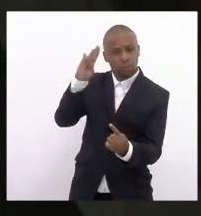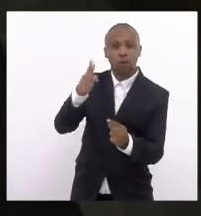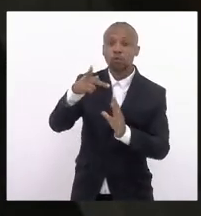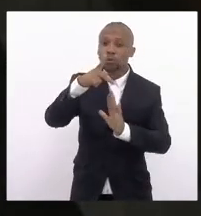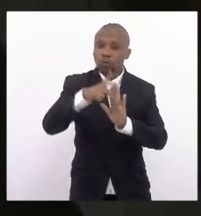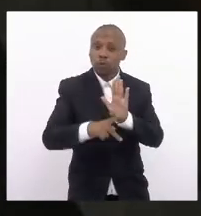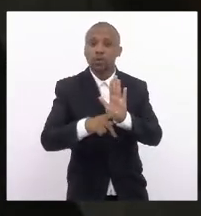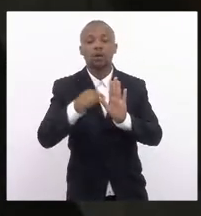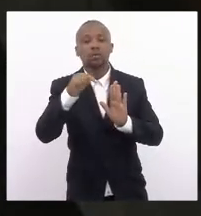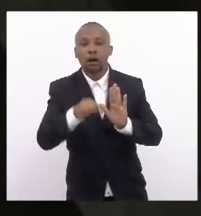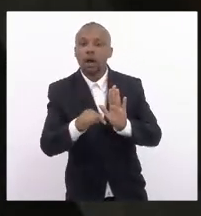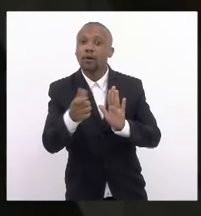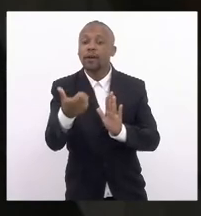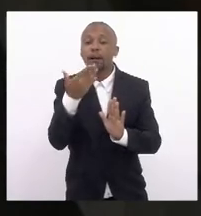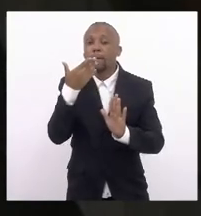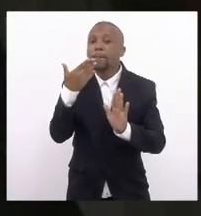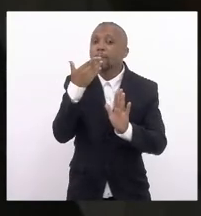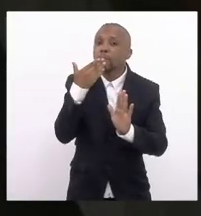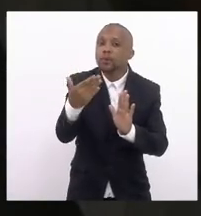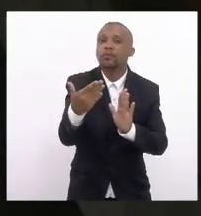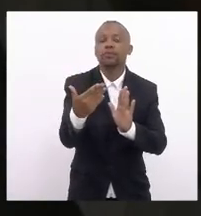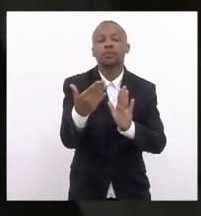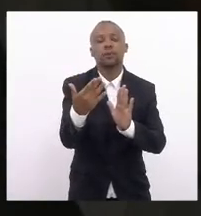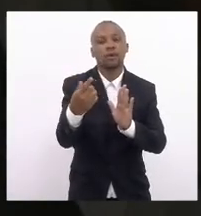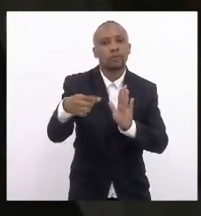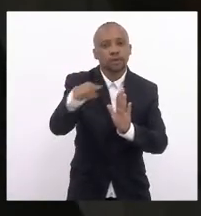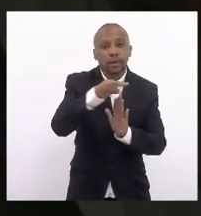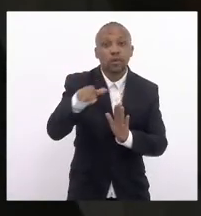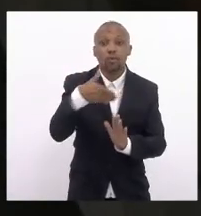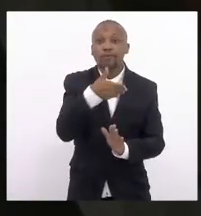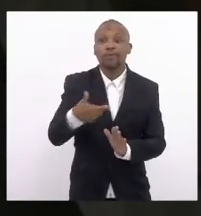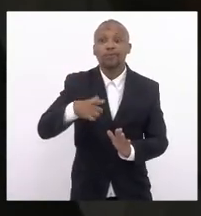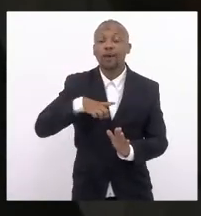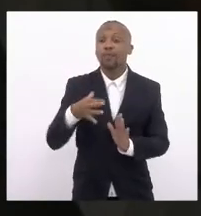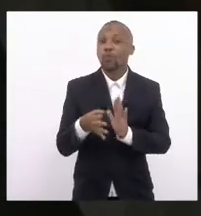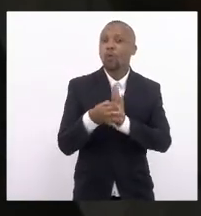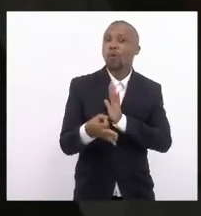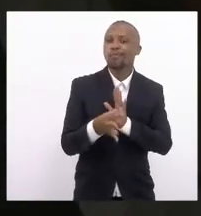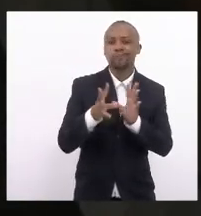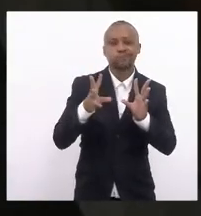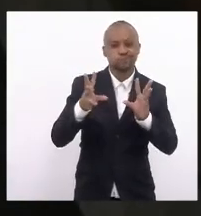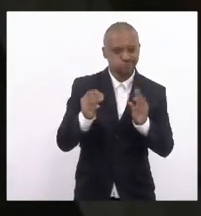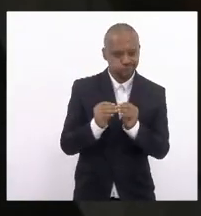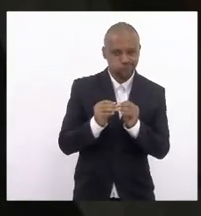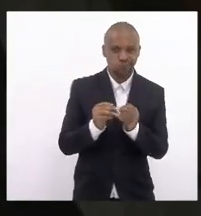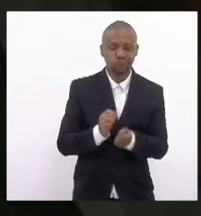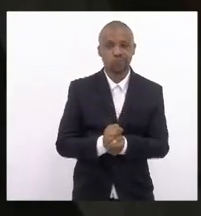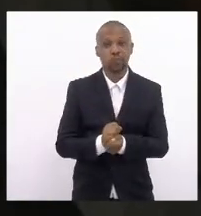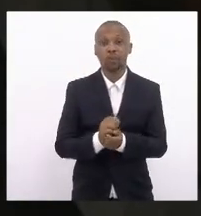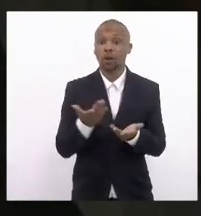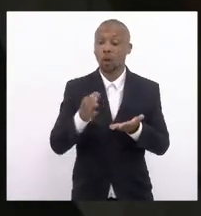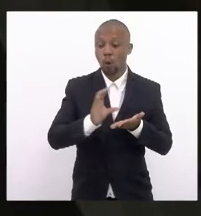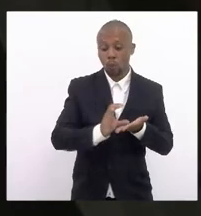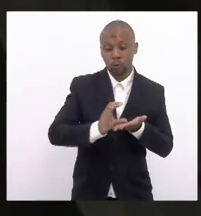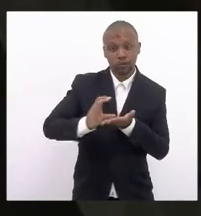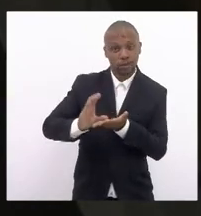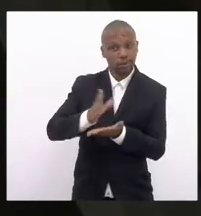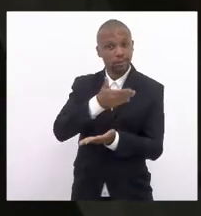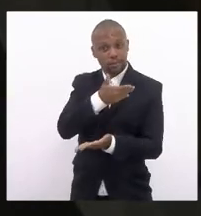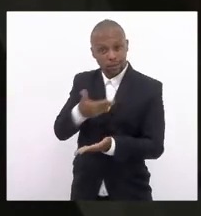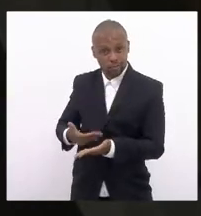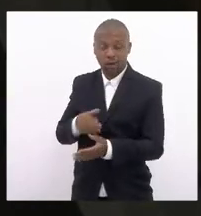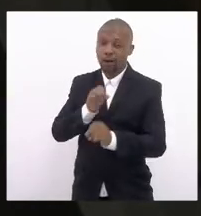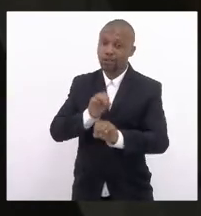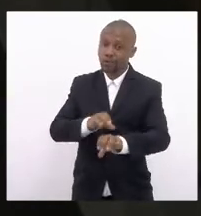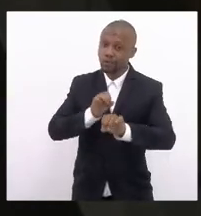Queria fazer aqui de novo um apelo. E ontem o governo apareceu com outro argumento, para concluir. Que agora é o Conselho Estadual de Educação que